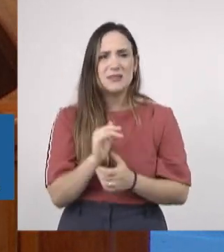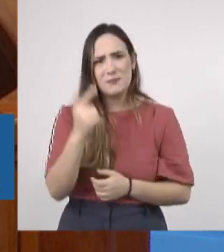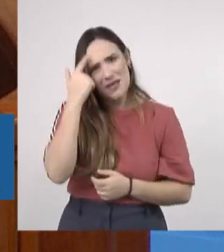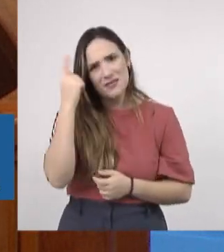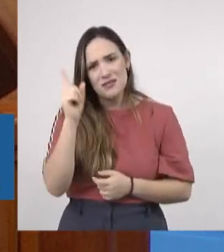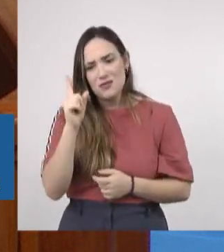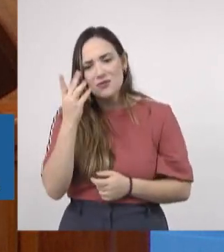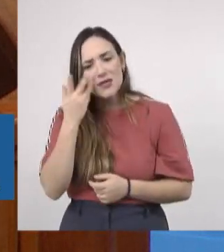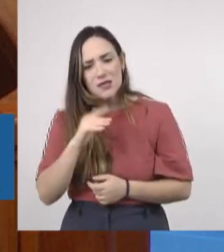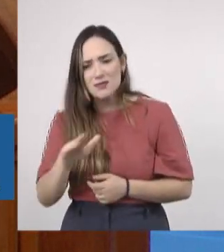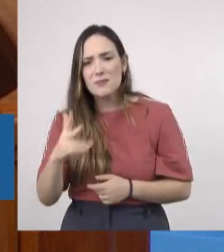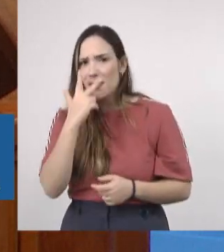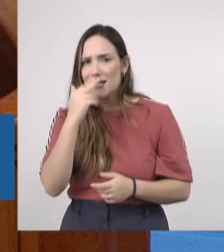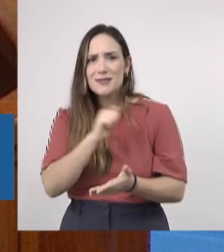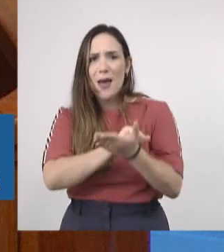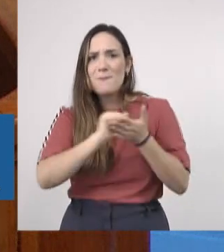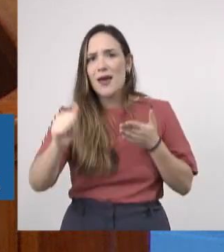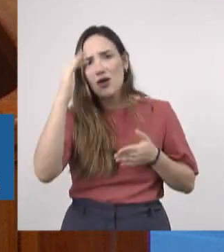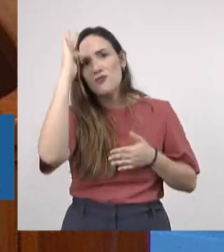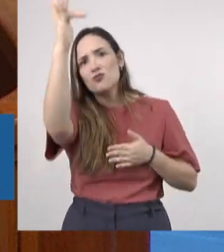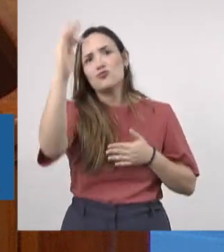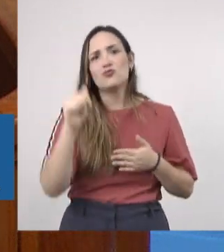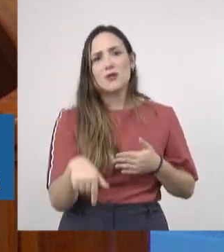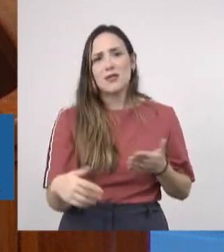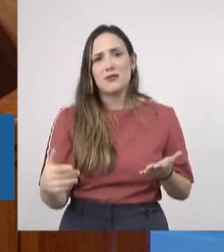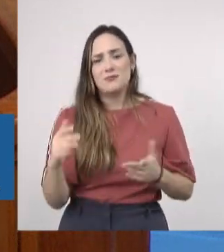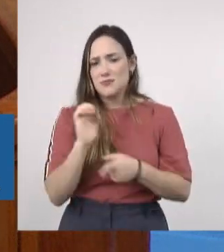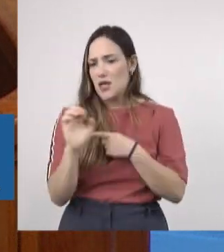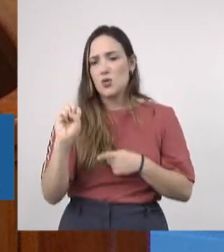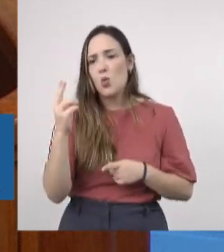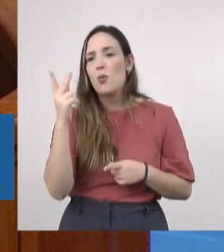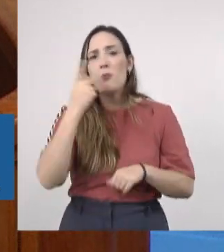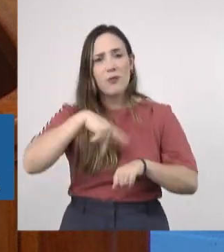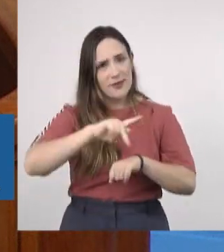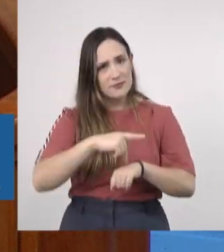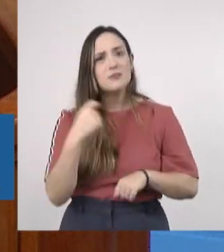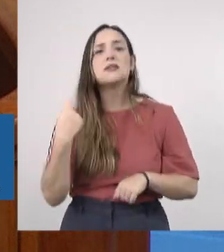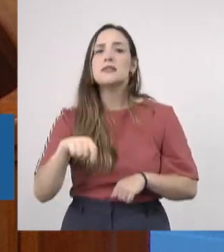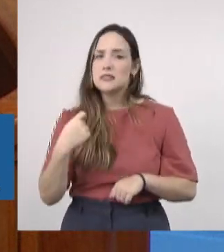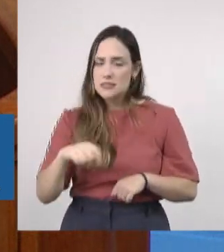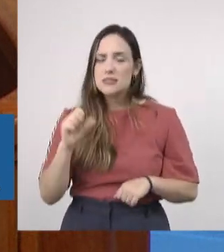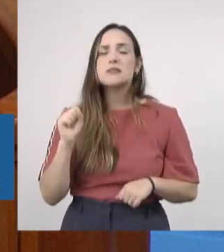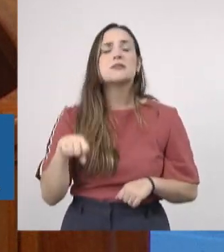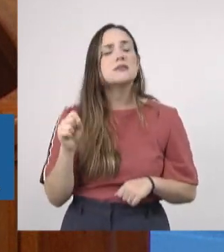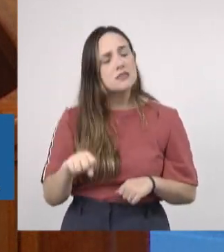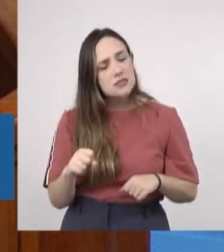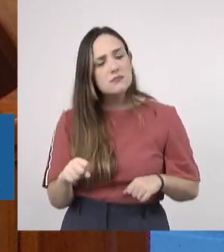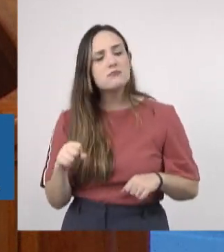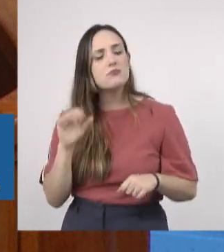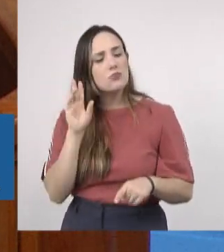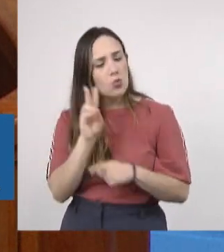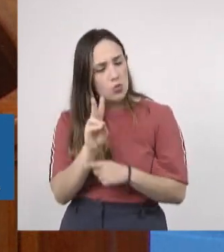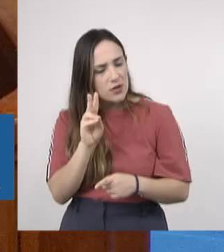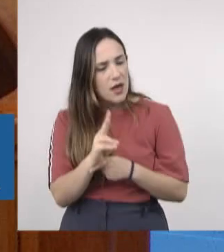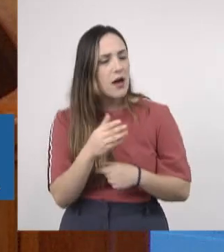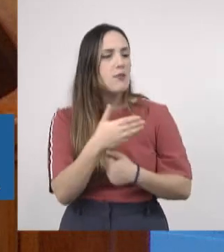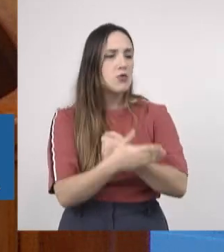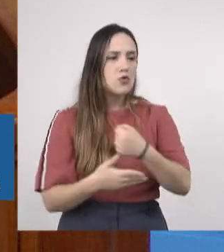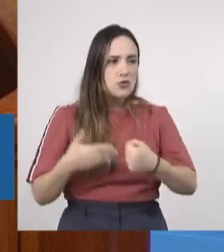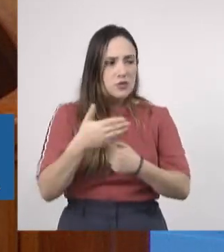é anular o futuro do nosso estado e do nosso país. Então, nós temos, sim, a missão de proteger